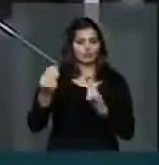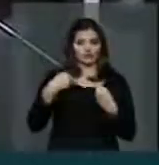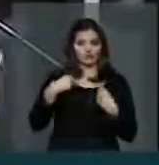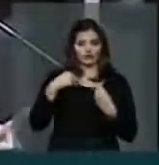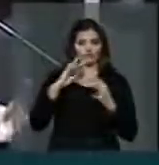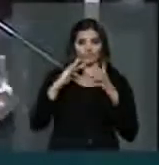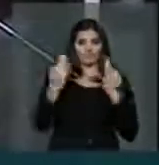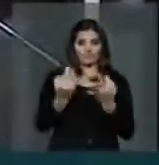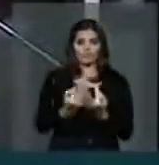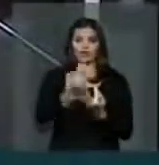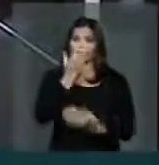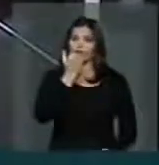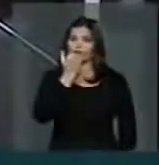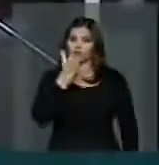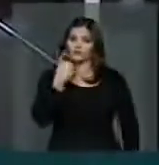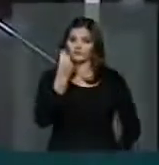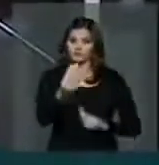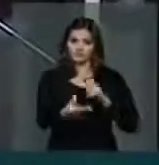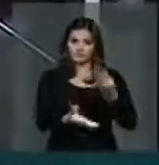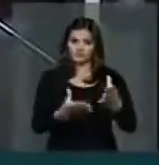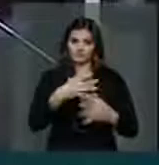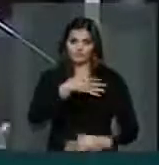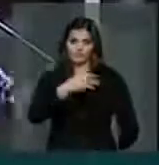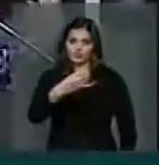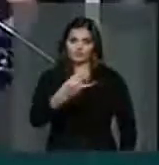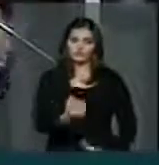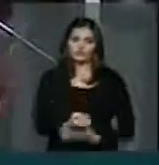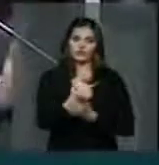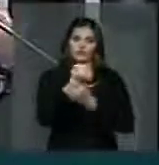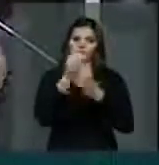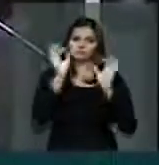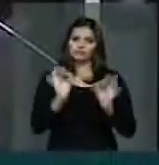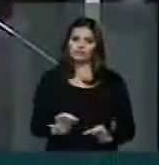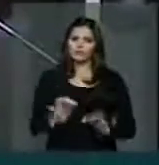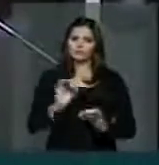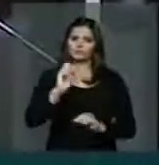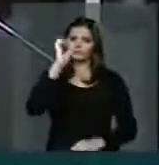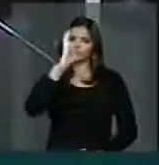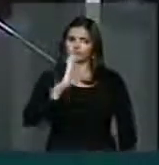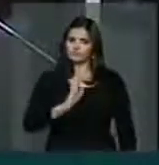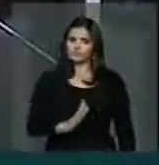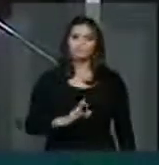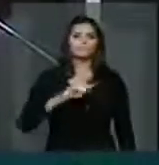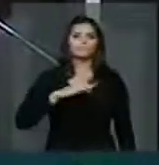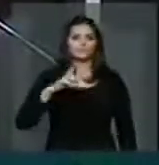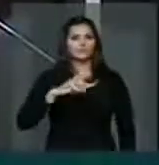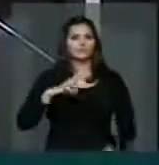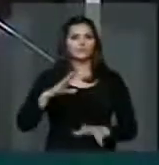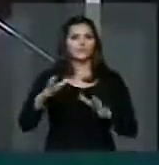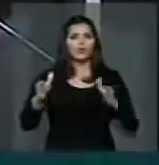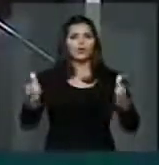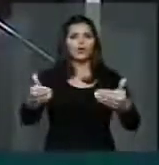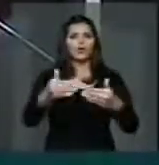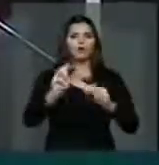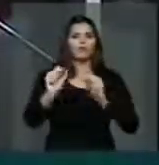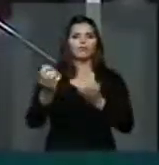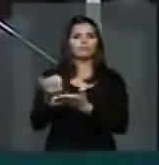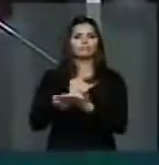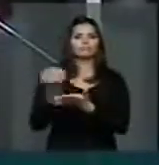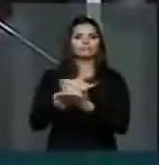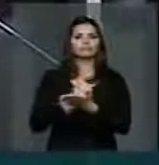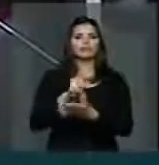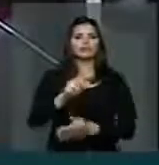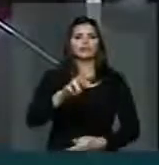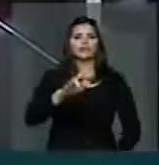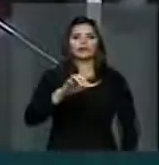famílias, que alimenta os nossos filhos, que garante que este país tenha uma coleta enorme de